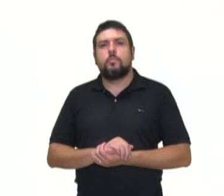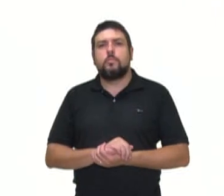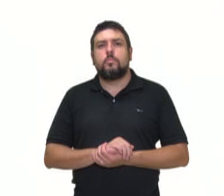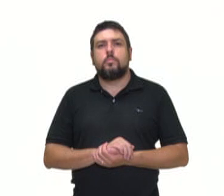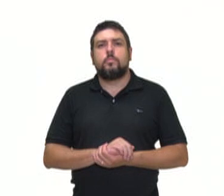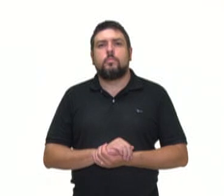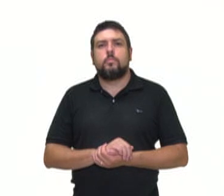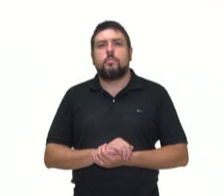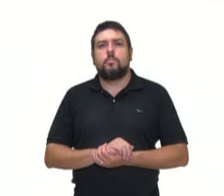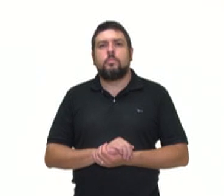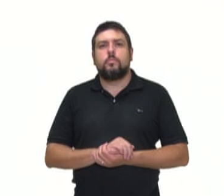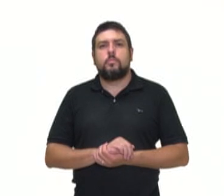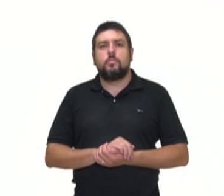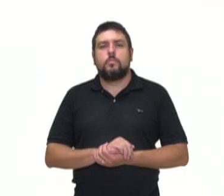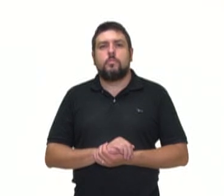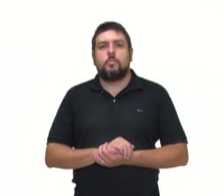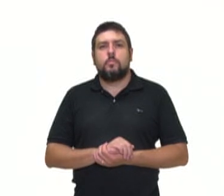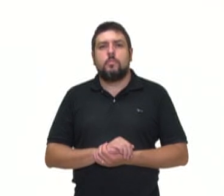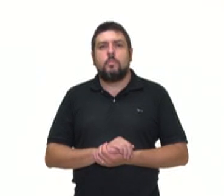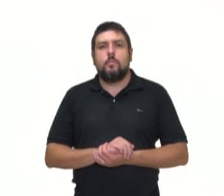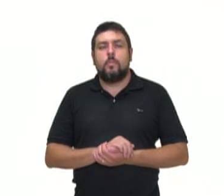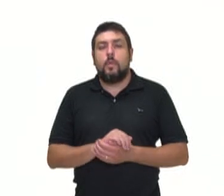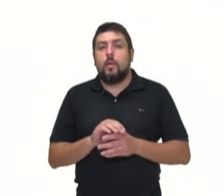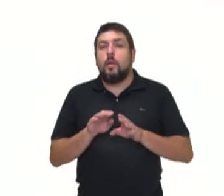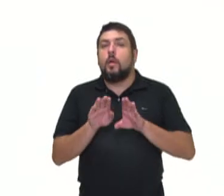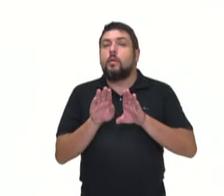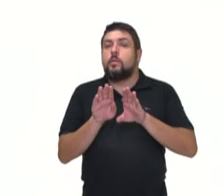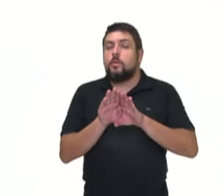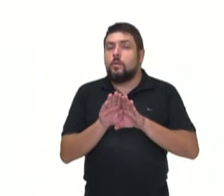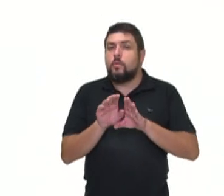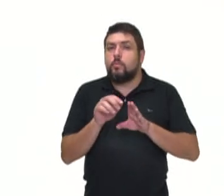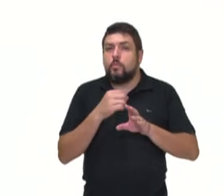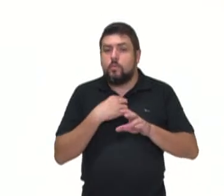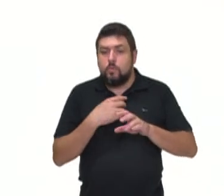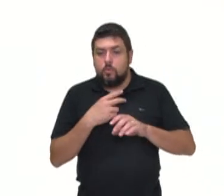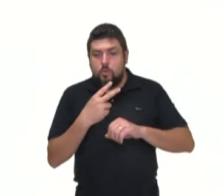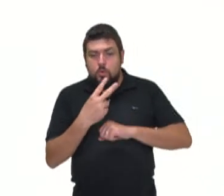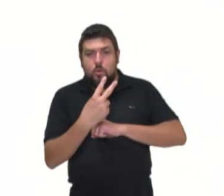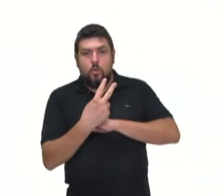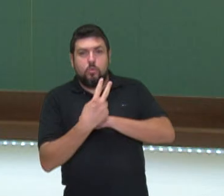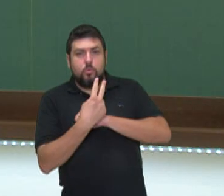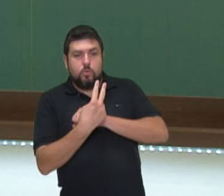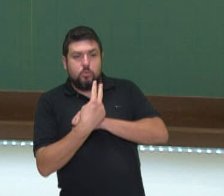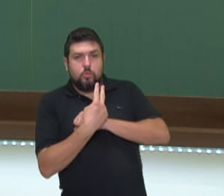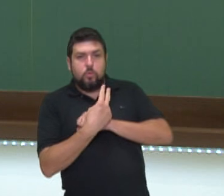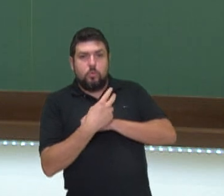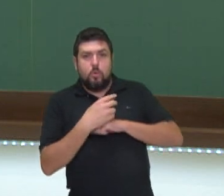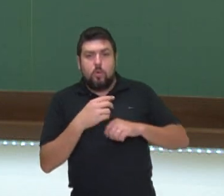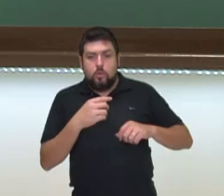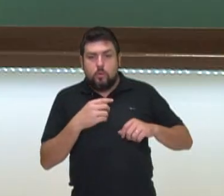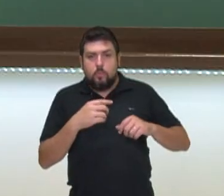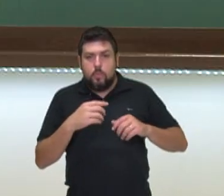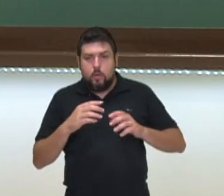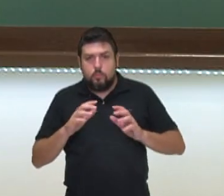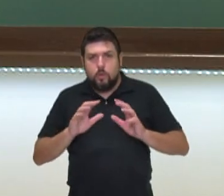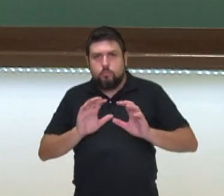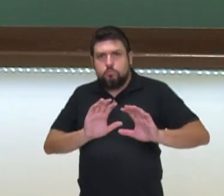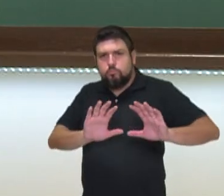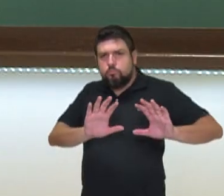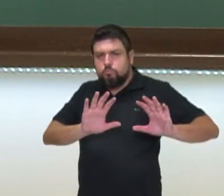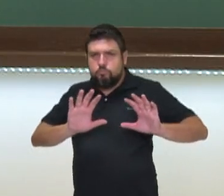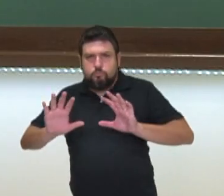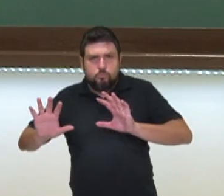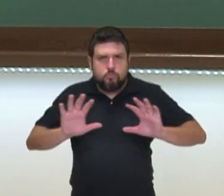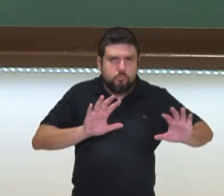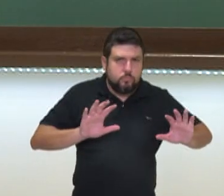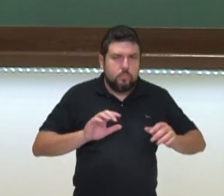Outro. Protegendo simultaneamente o próprio alvo, defesa. Quando a gente fala de